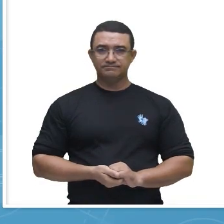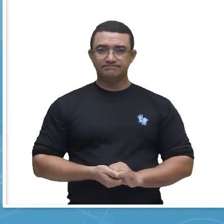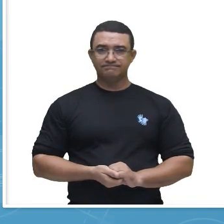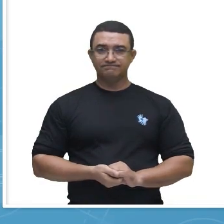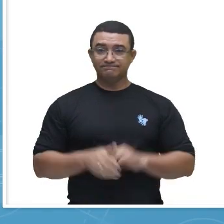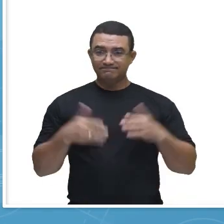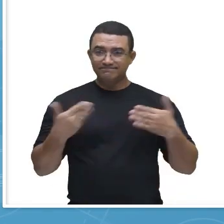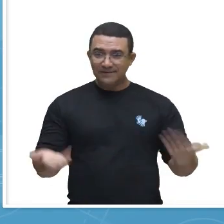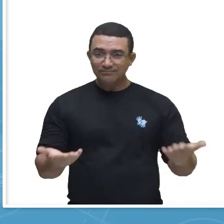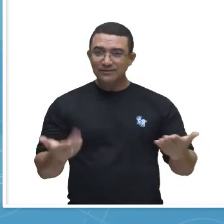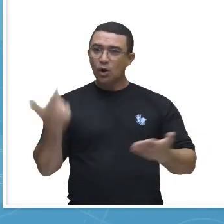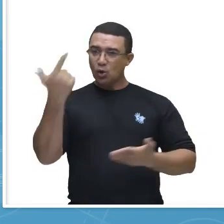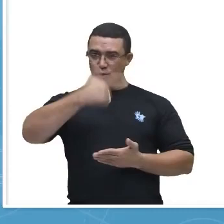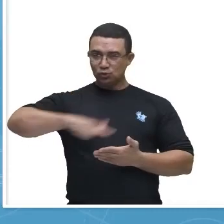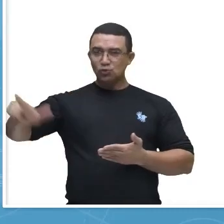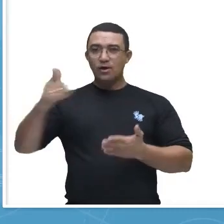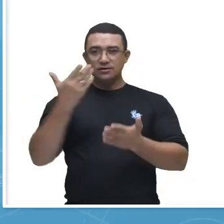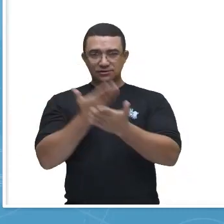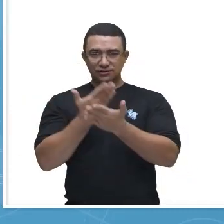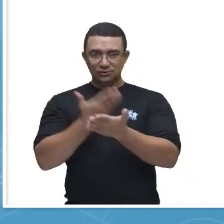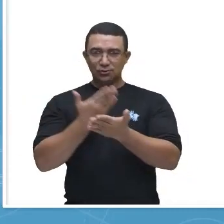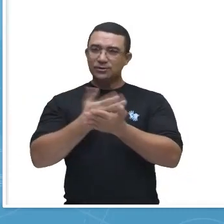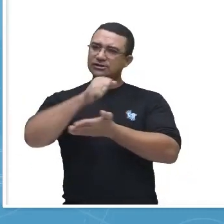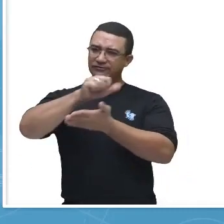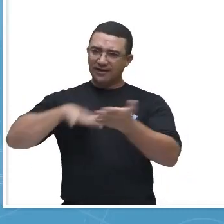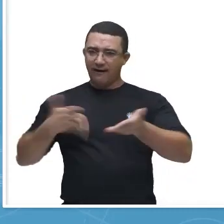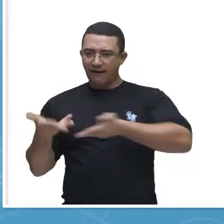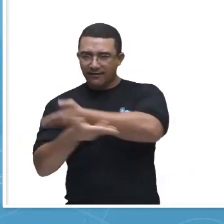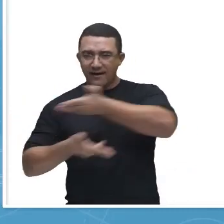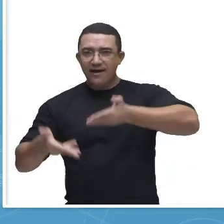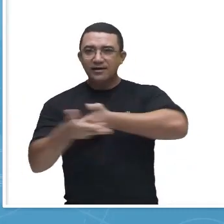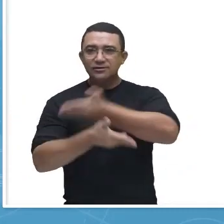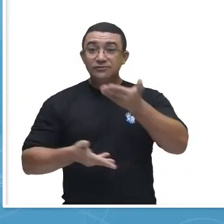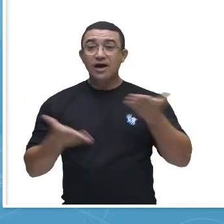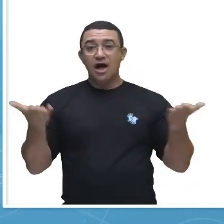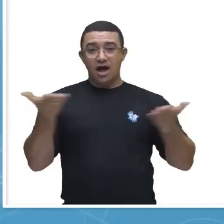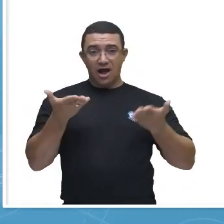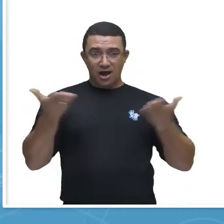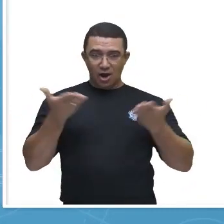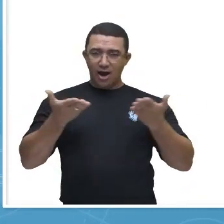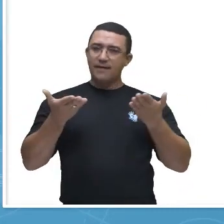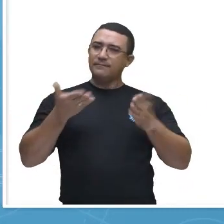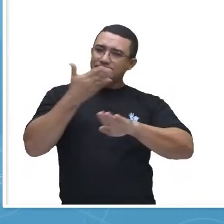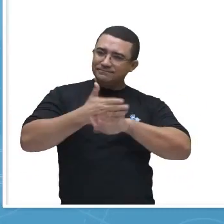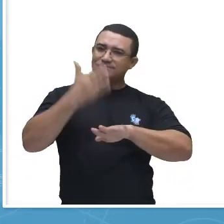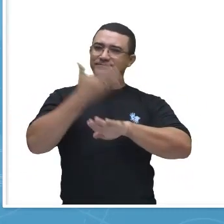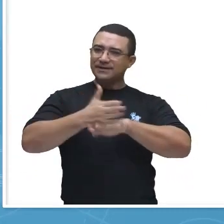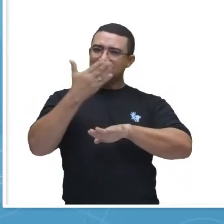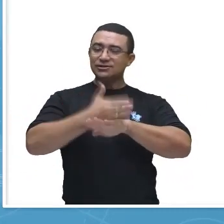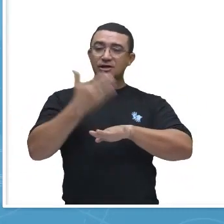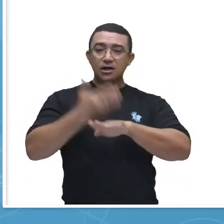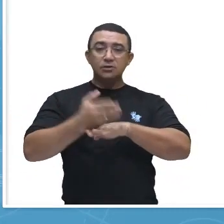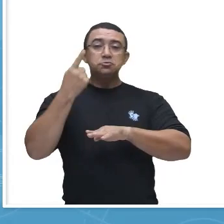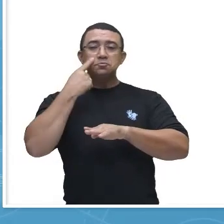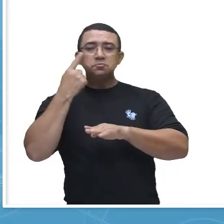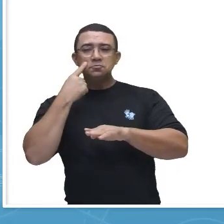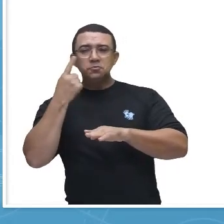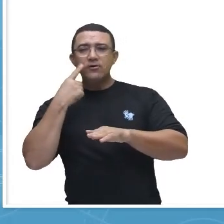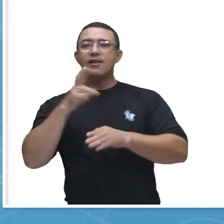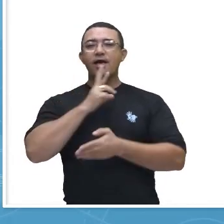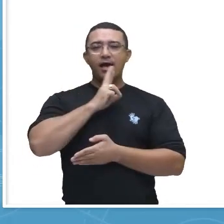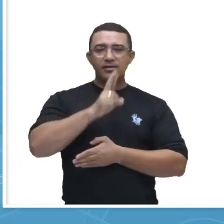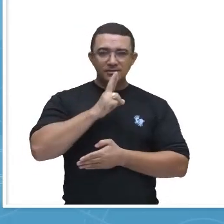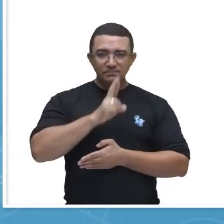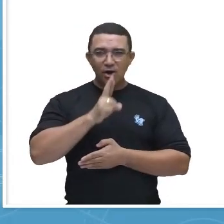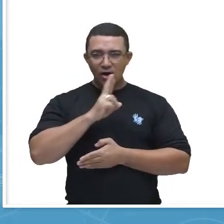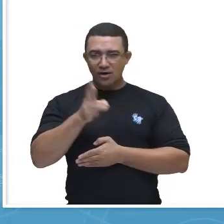Então, continuando os nossos estudos da atividade interativa, né? Agora na prática, né, verificando aí as